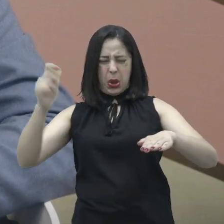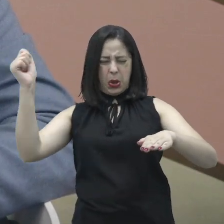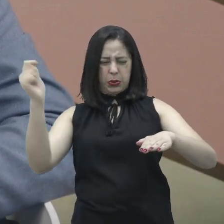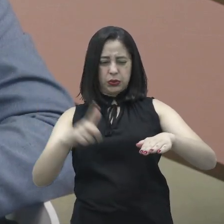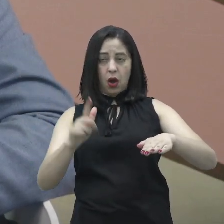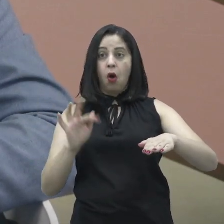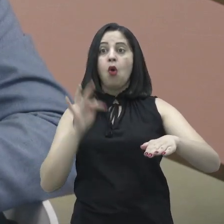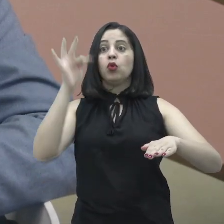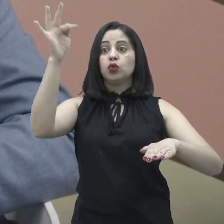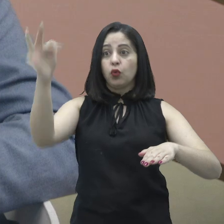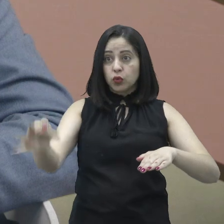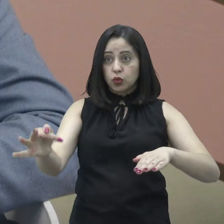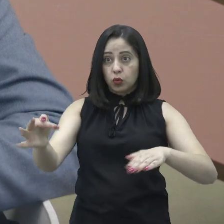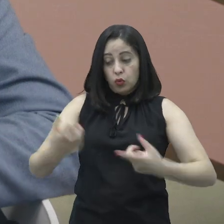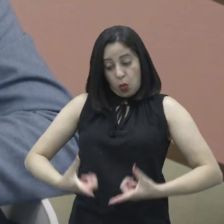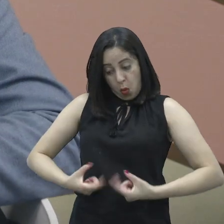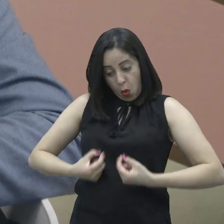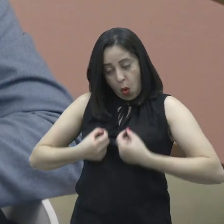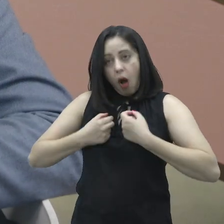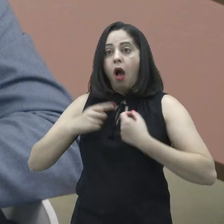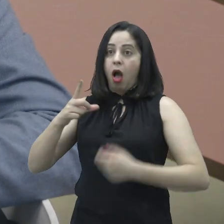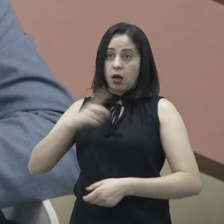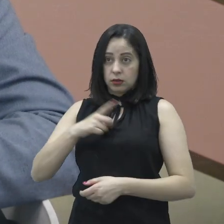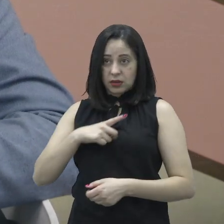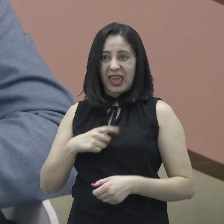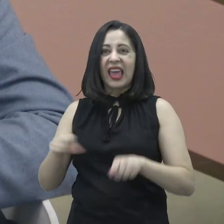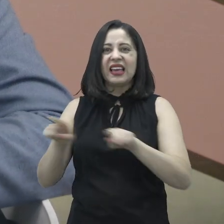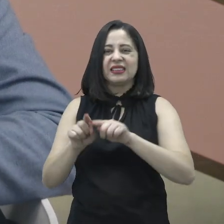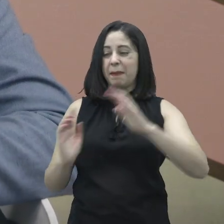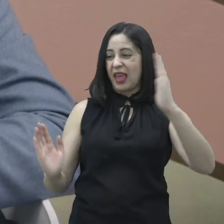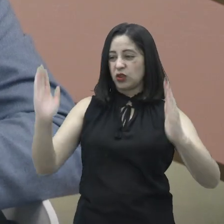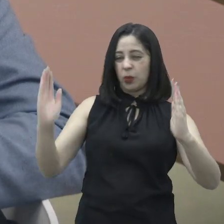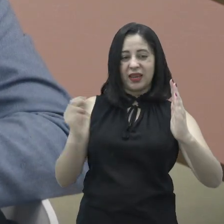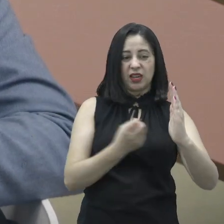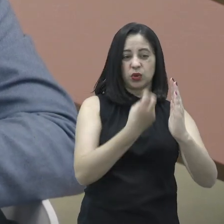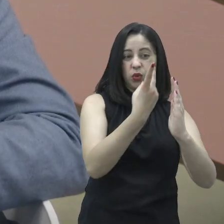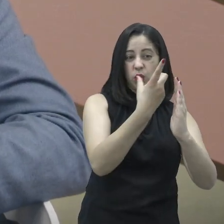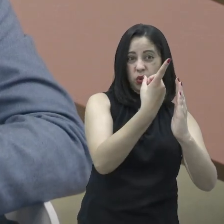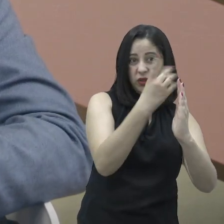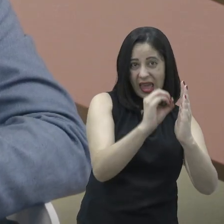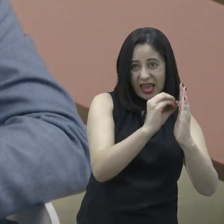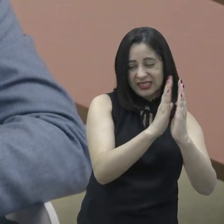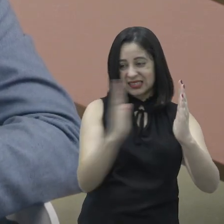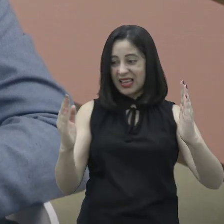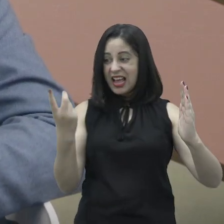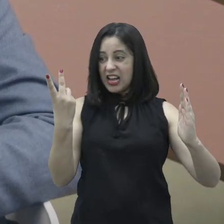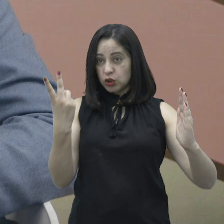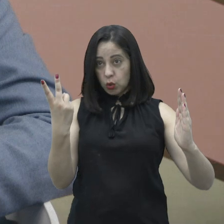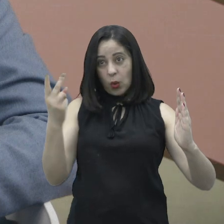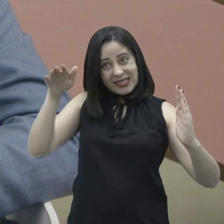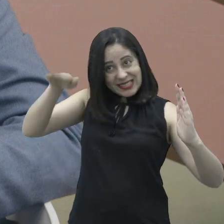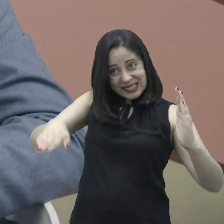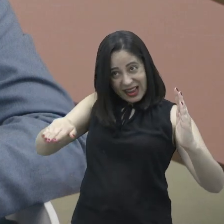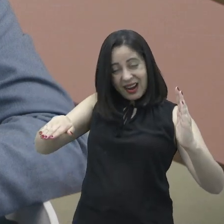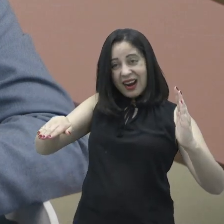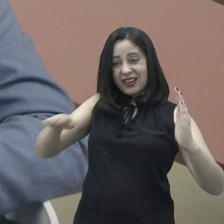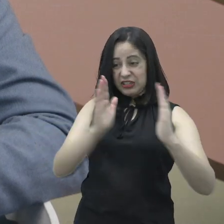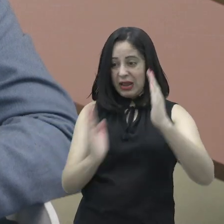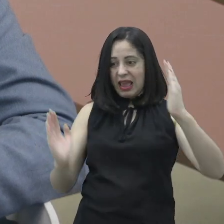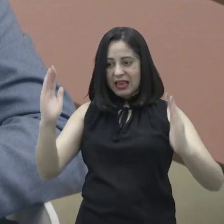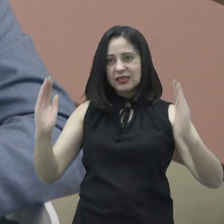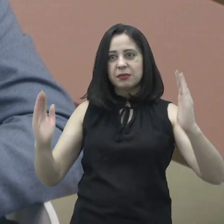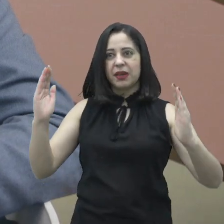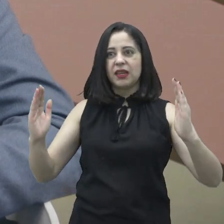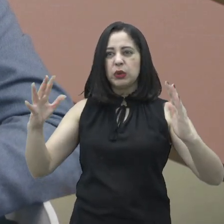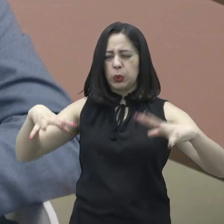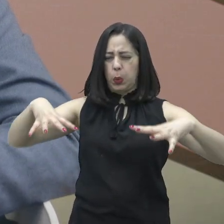também. Sem contar que esse ar de 10 a 2 da tarde é o ar mais seco, então você tem que estar sempre hidratando, bebendo bastante água para